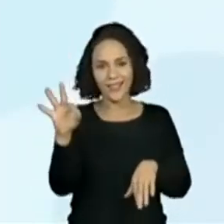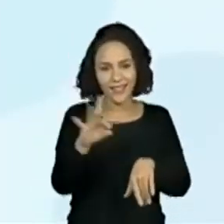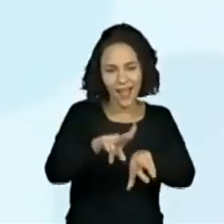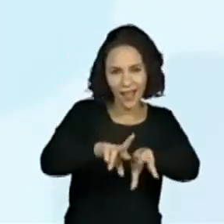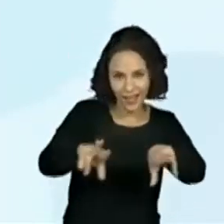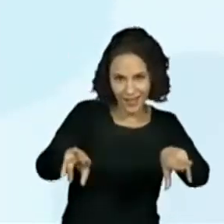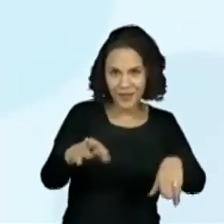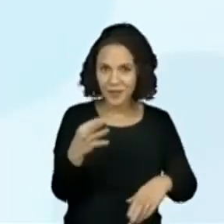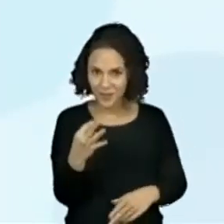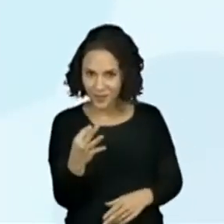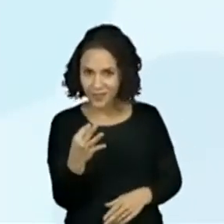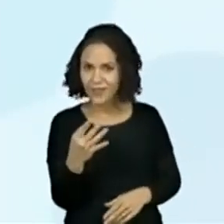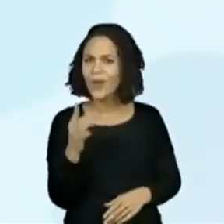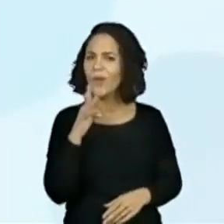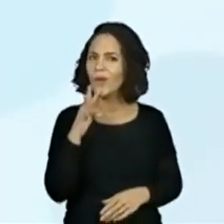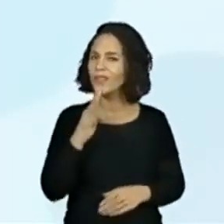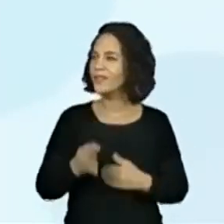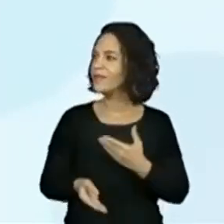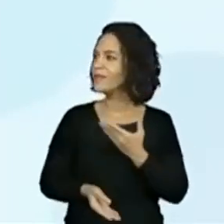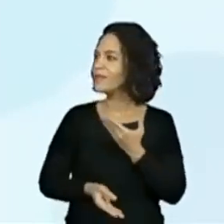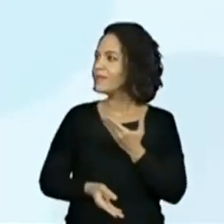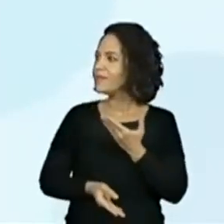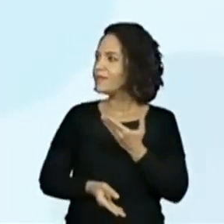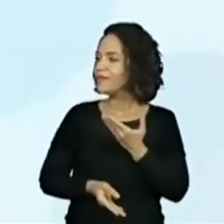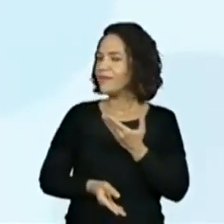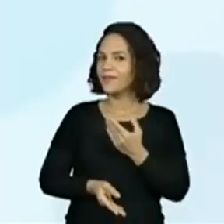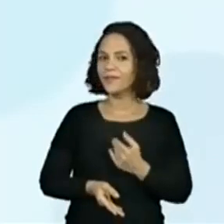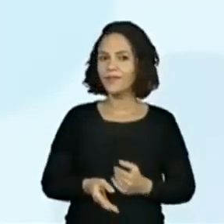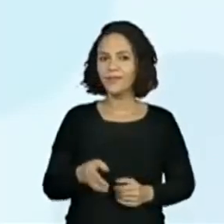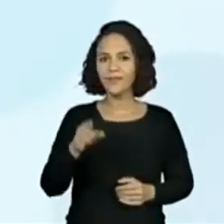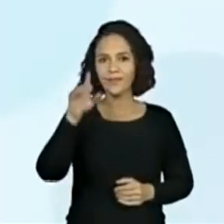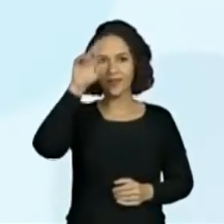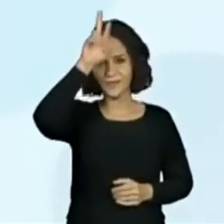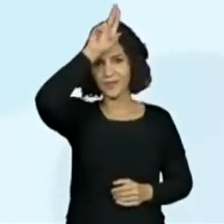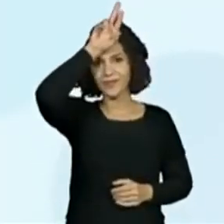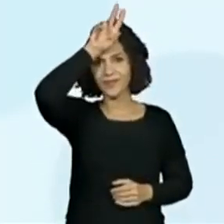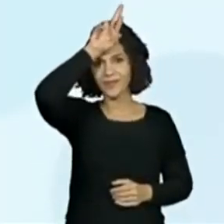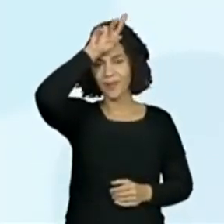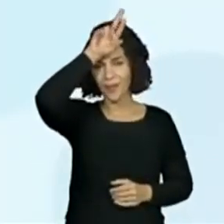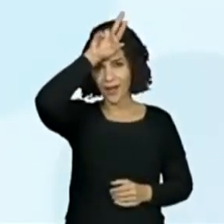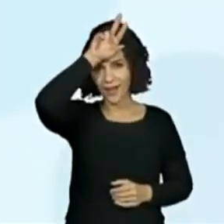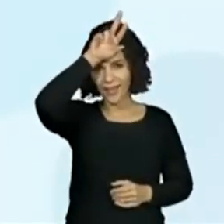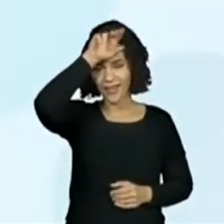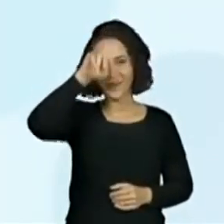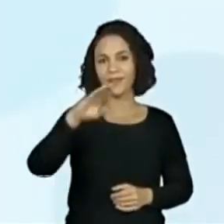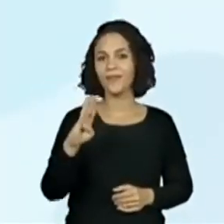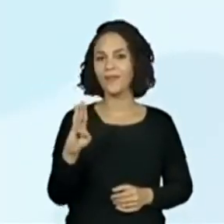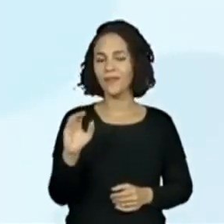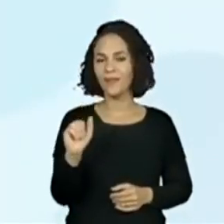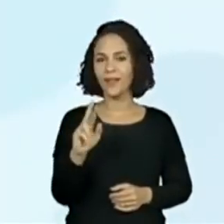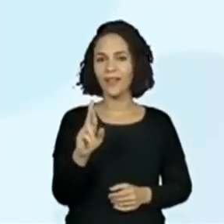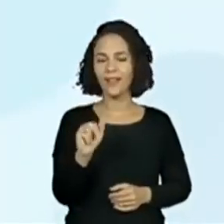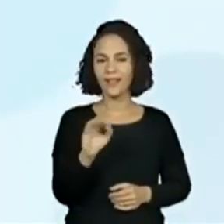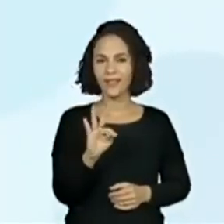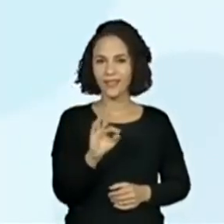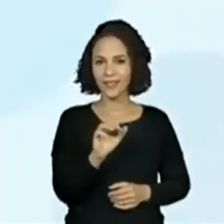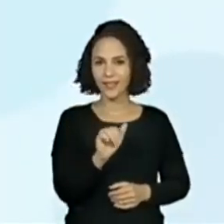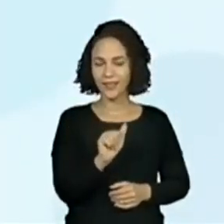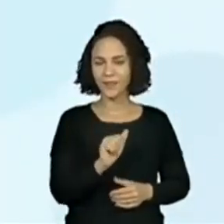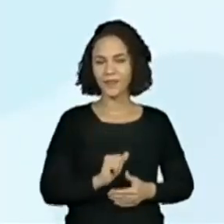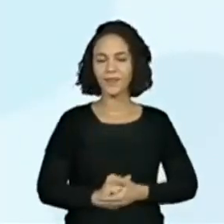esse? Uma barata, apontaram ali. Eu vou registrar aqui. É uma barata.